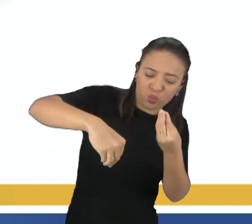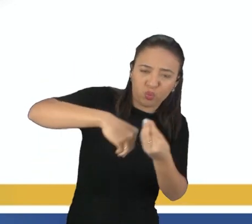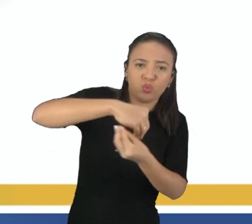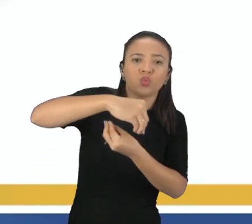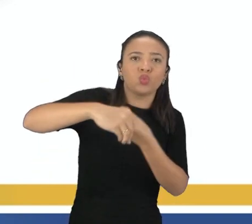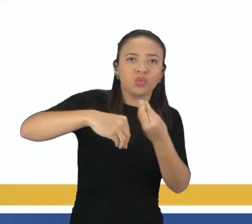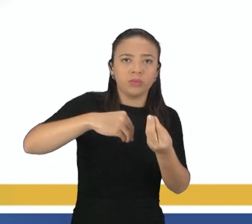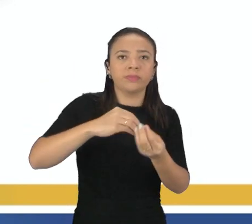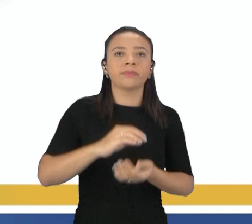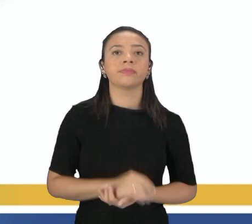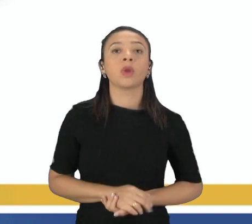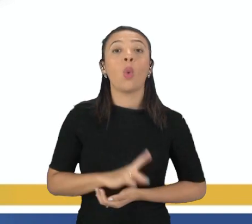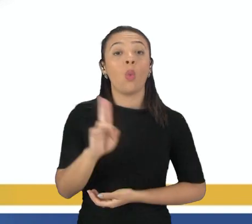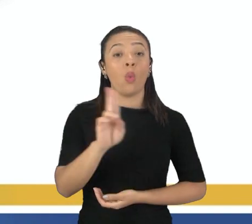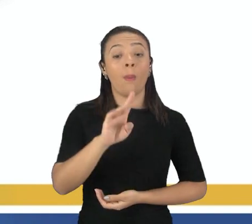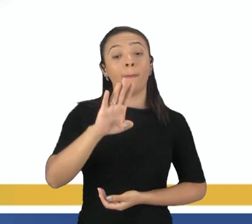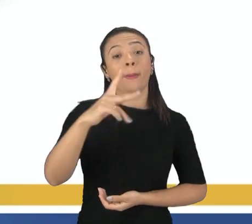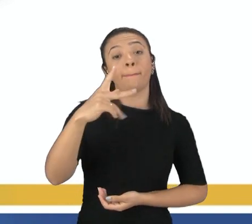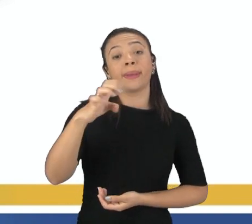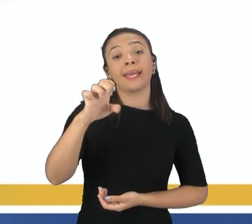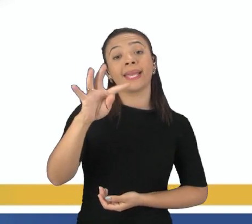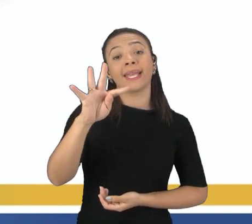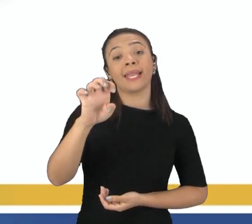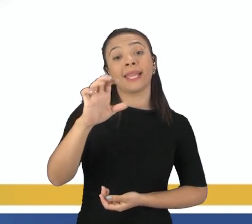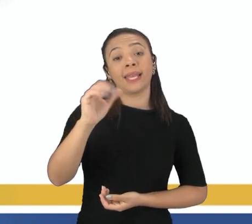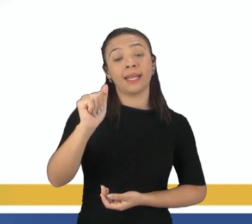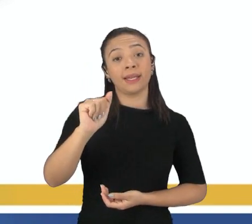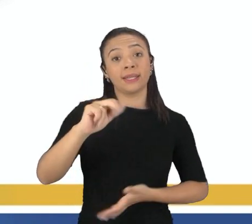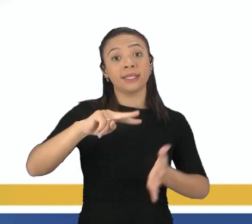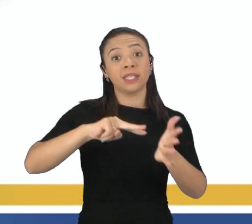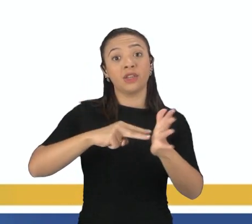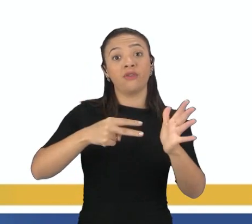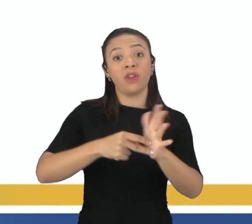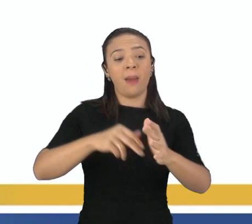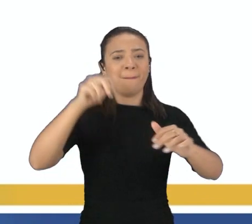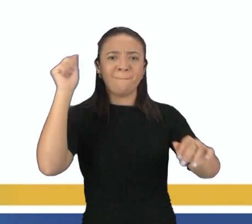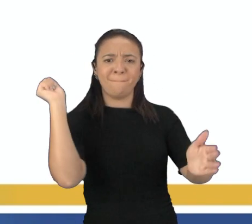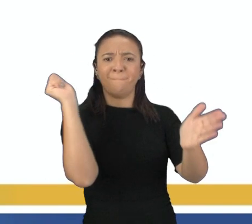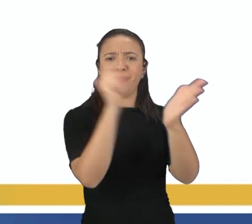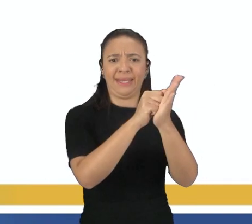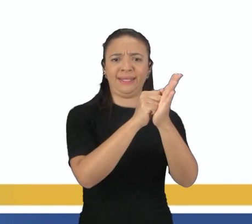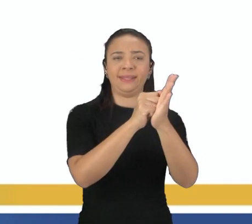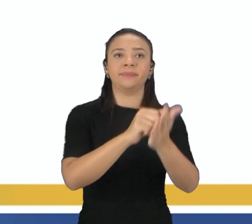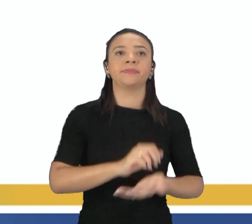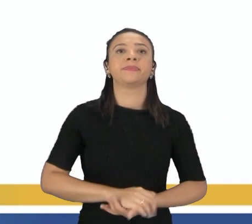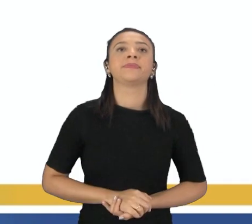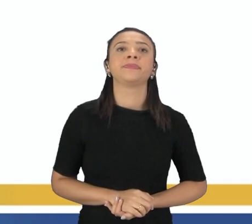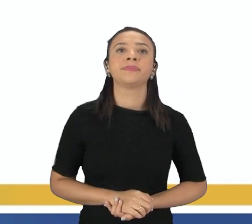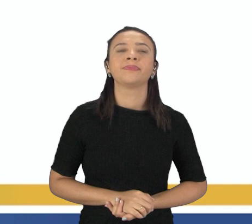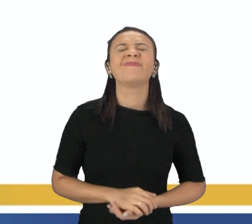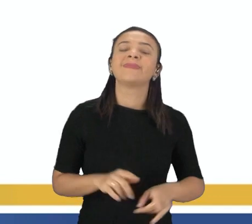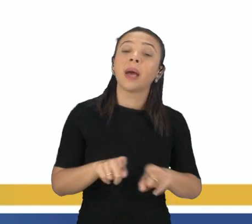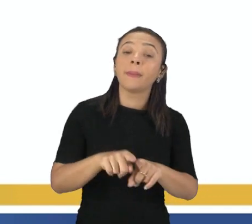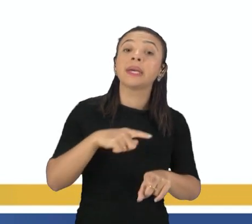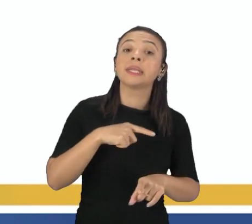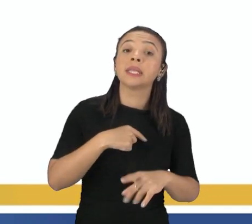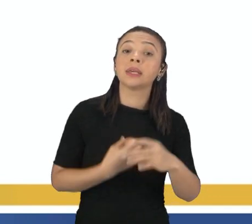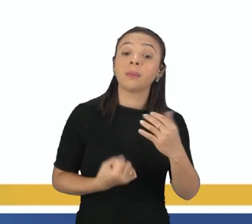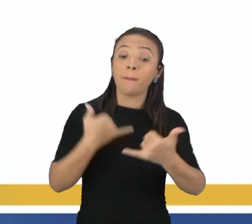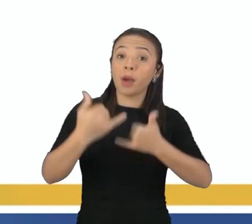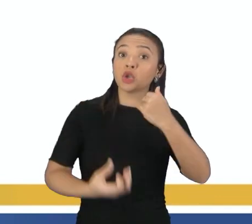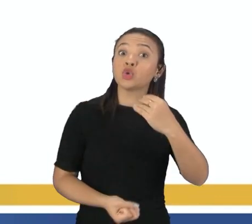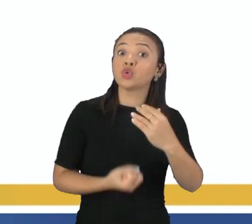outro. Davam o nome de peteca e em tupi significa bater. Da origem africana,